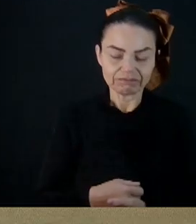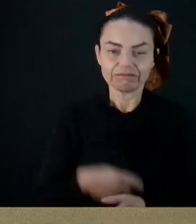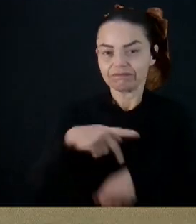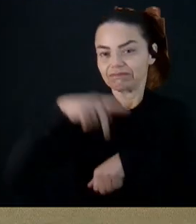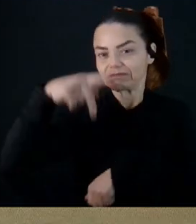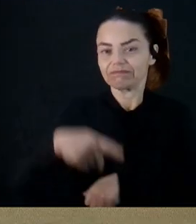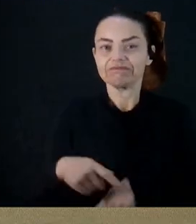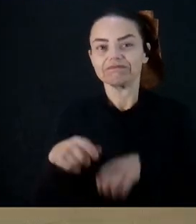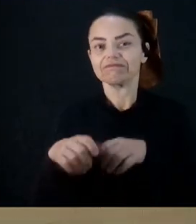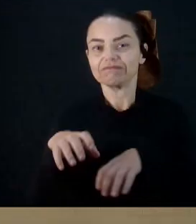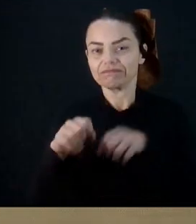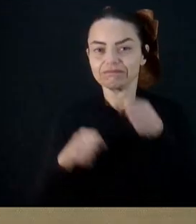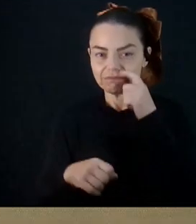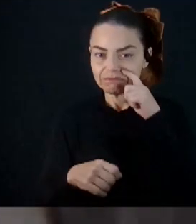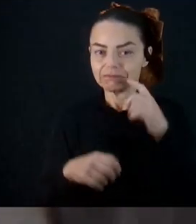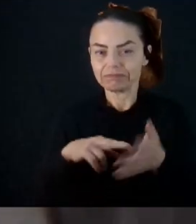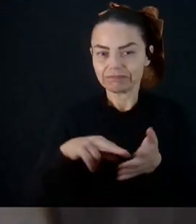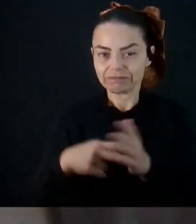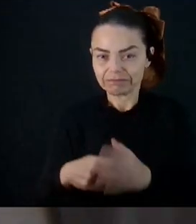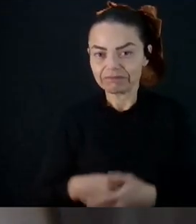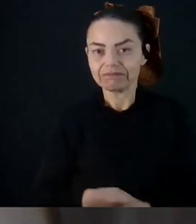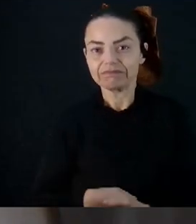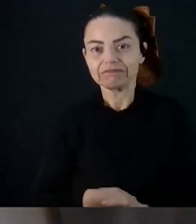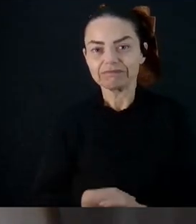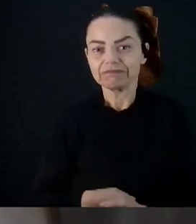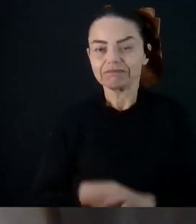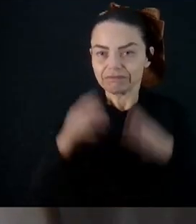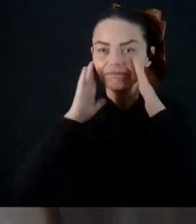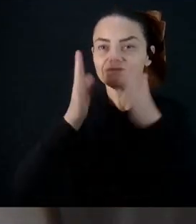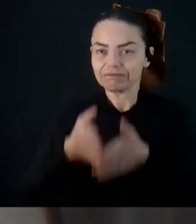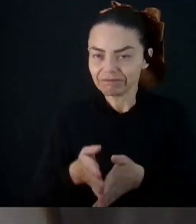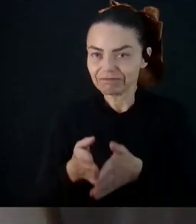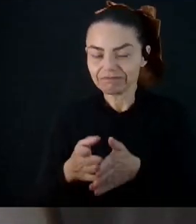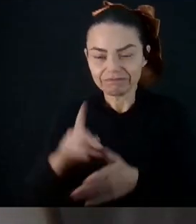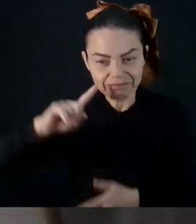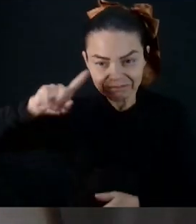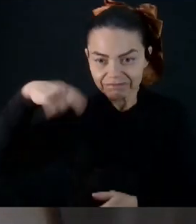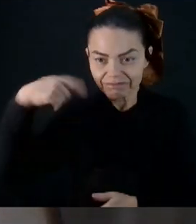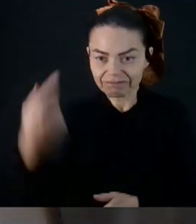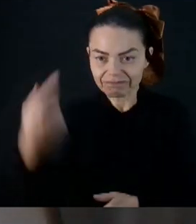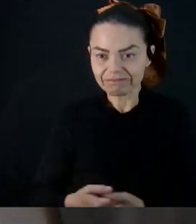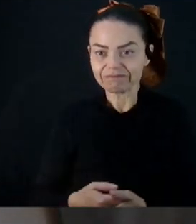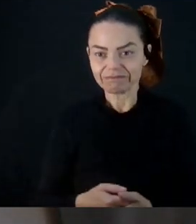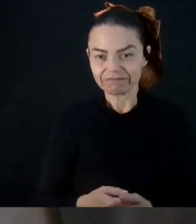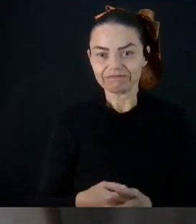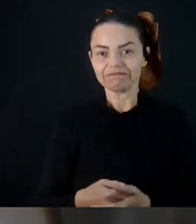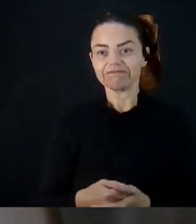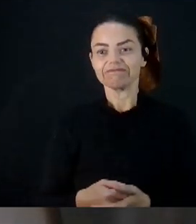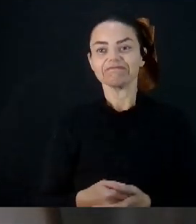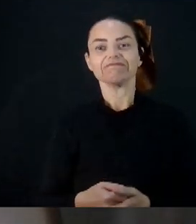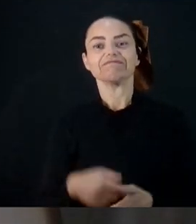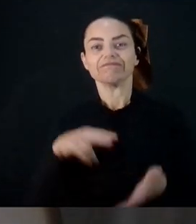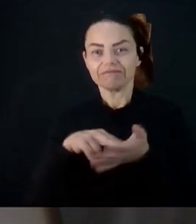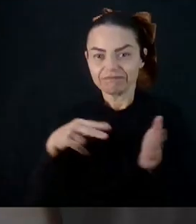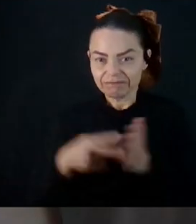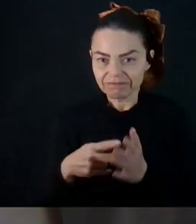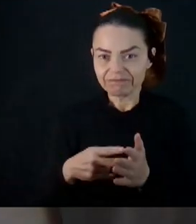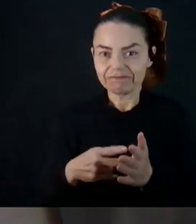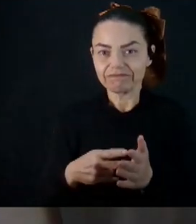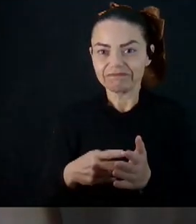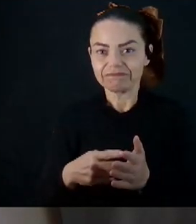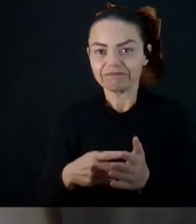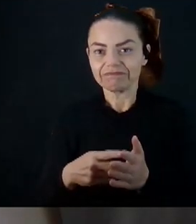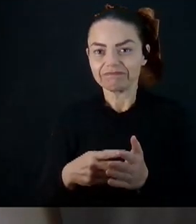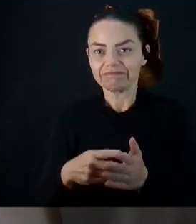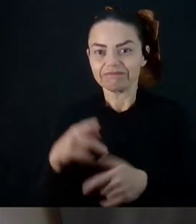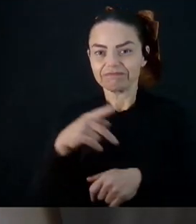que significa pós? Vamos lá. Gente, foca na pós, vocês têm pós. Pós quer dizer o quê? O P é